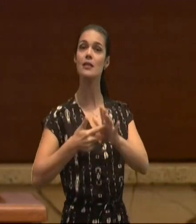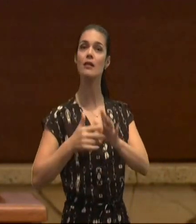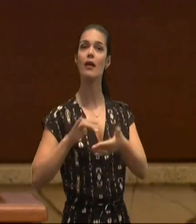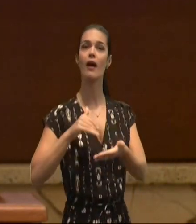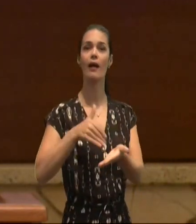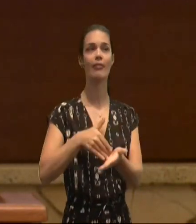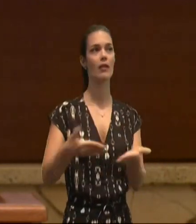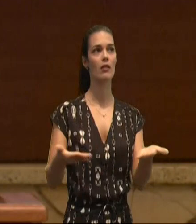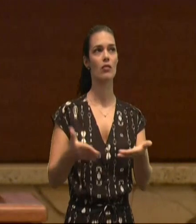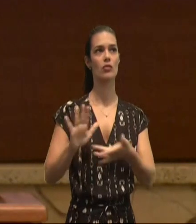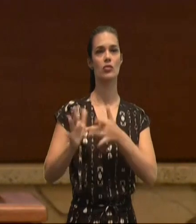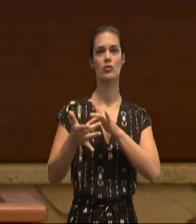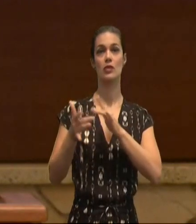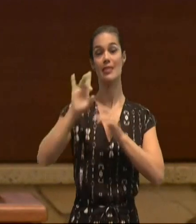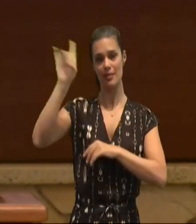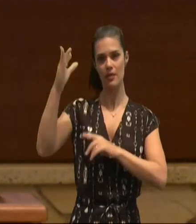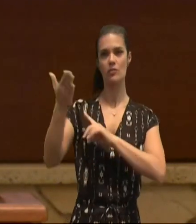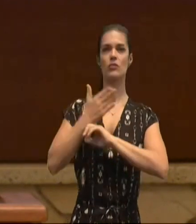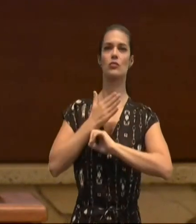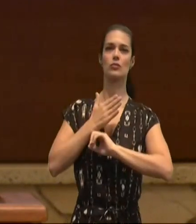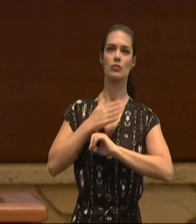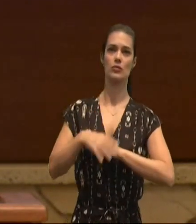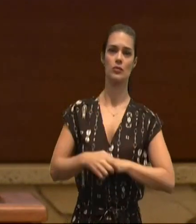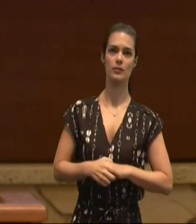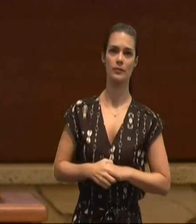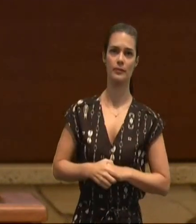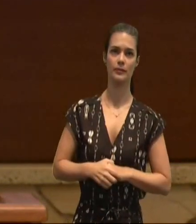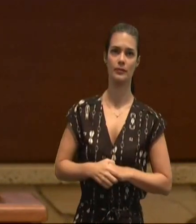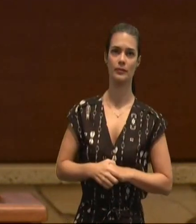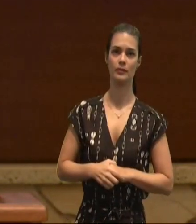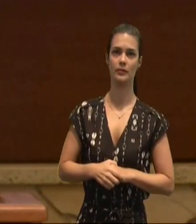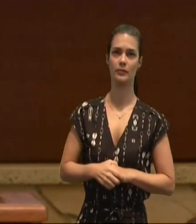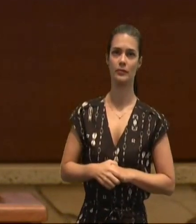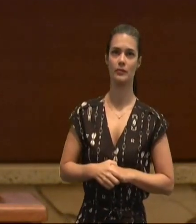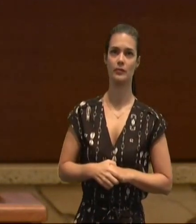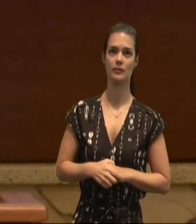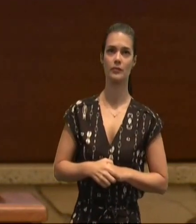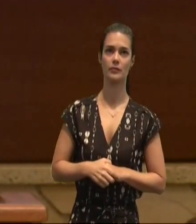Senhor. Meus irmãos, concluindo, a busca e a